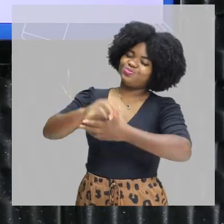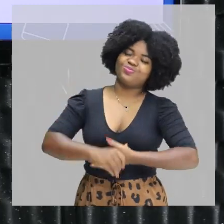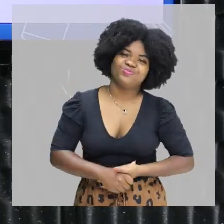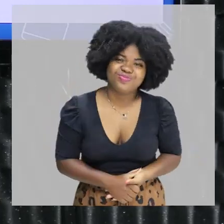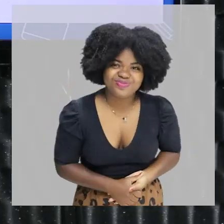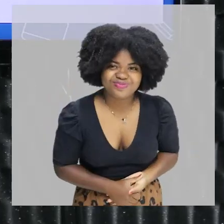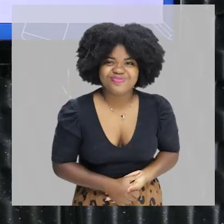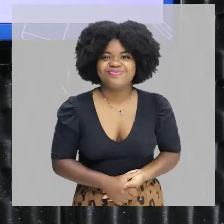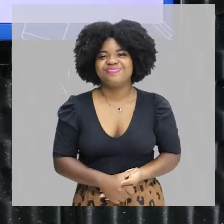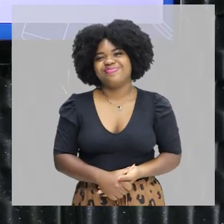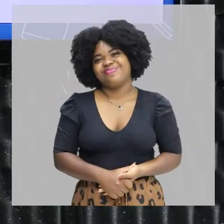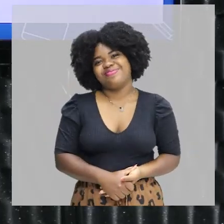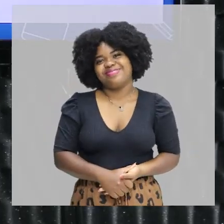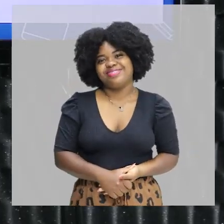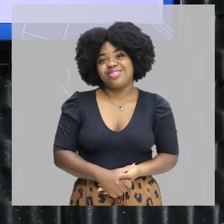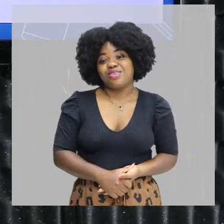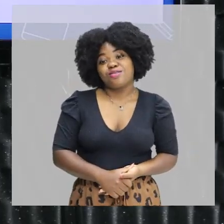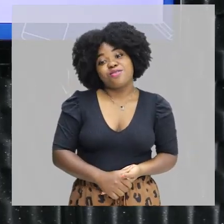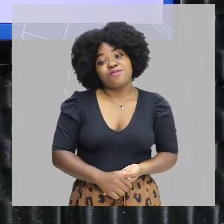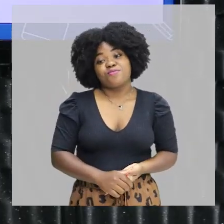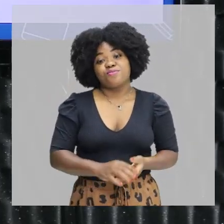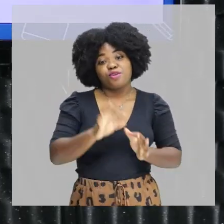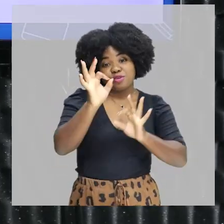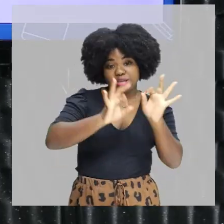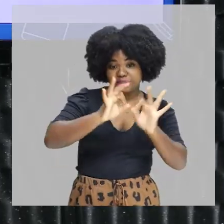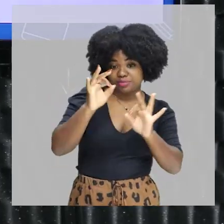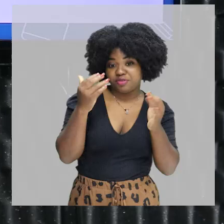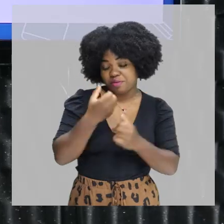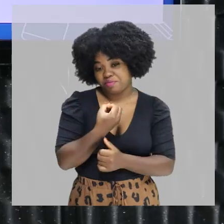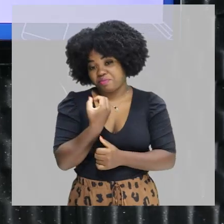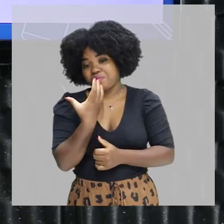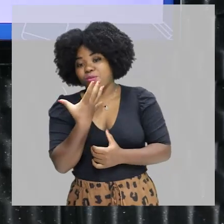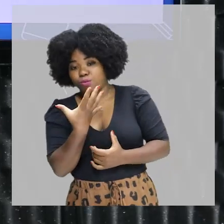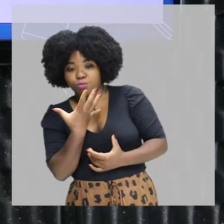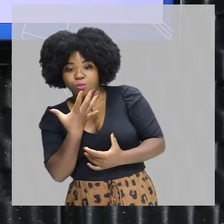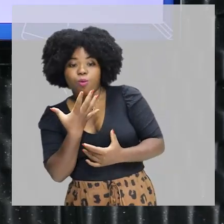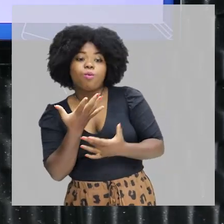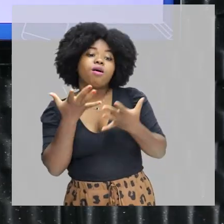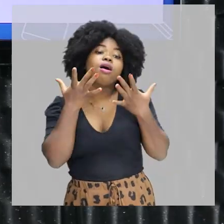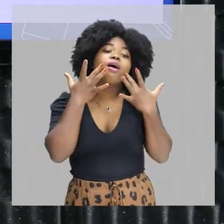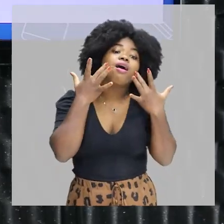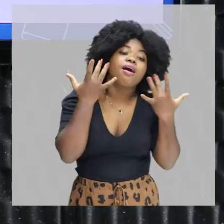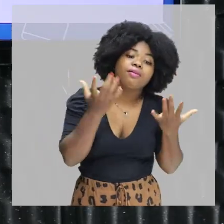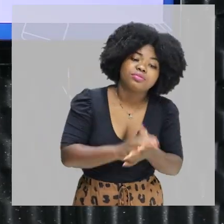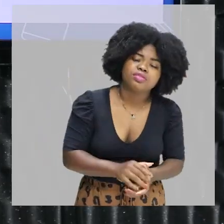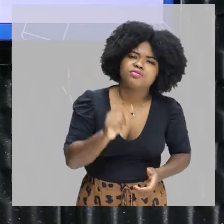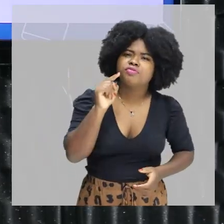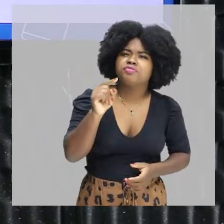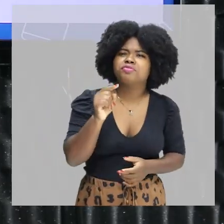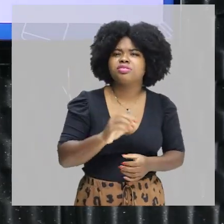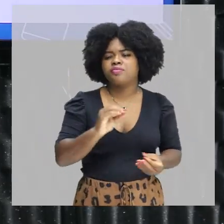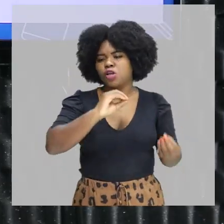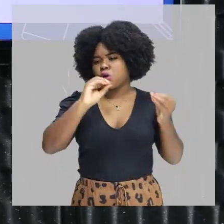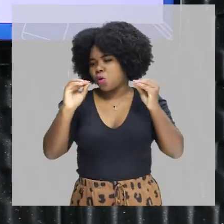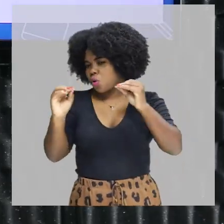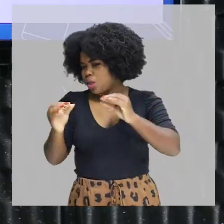coisa mais artística, vamos dizer assim. Então, você vai comentar essa oração.